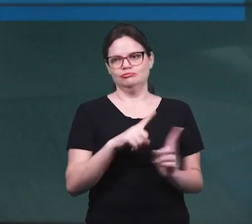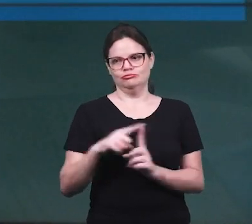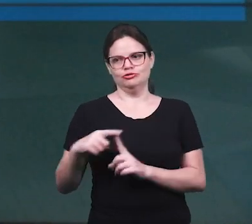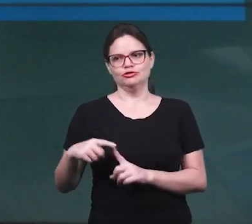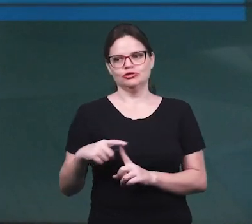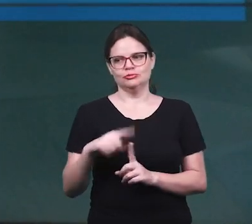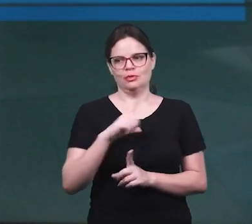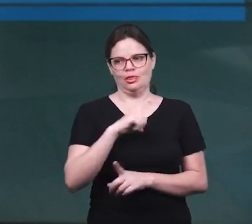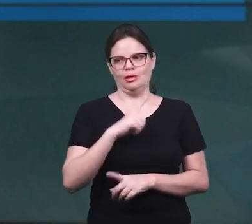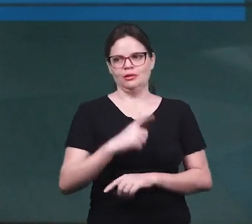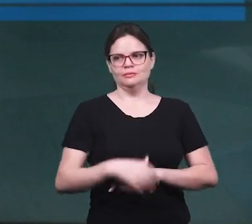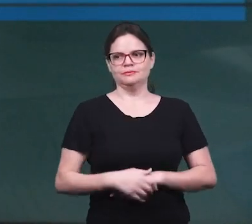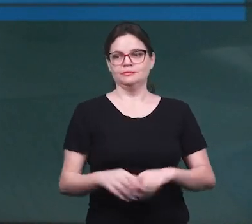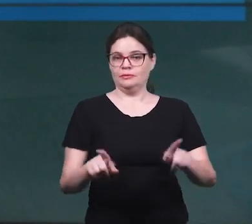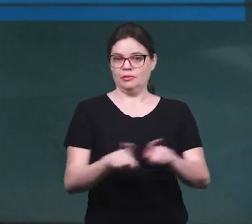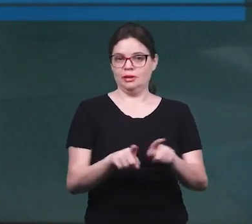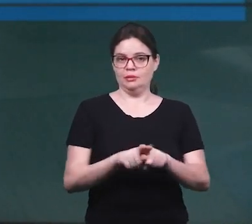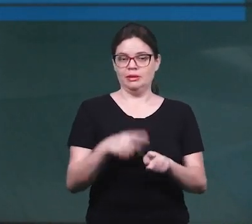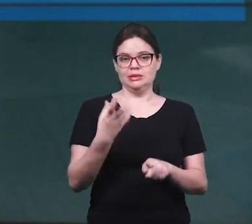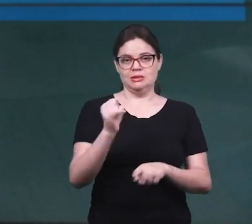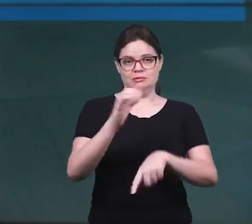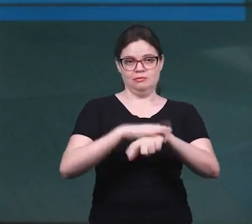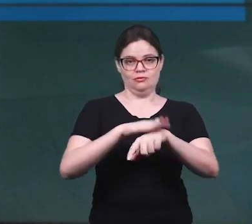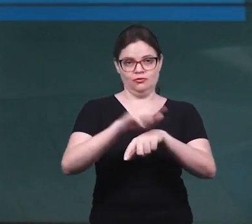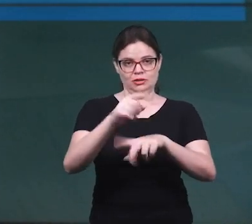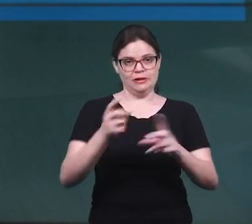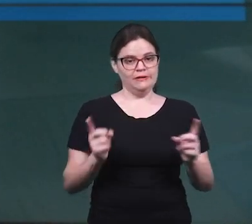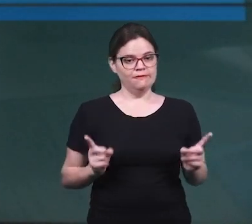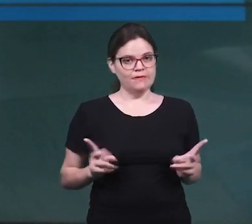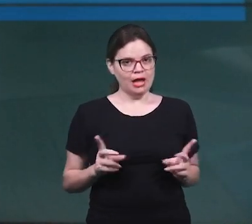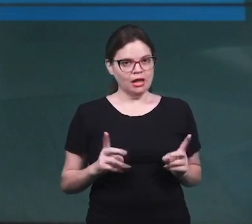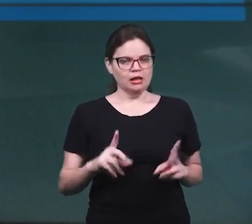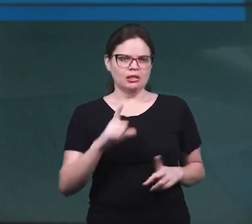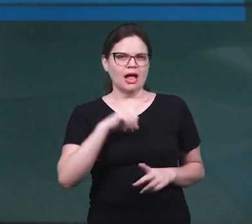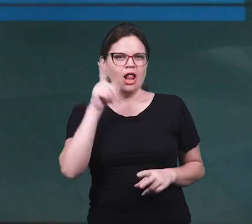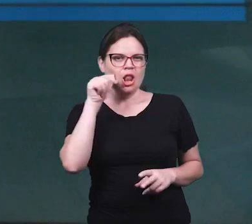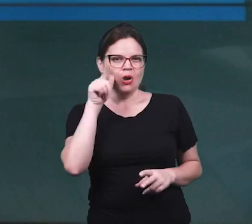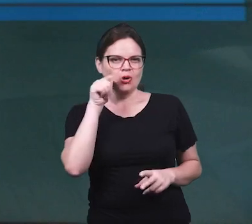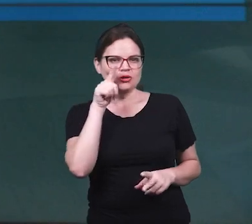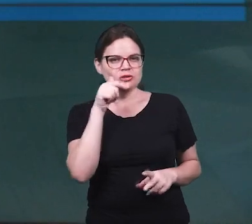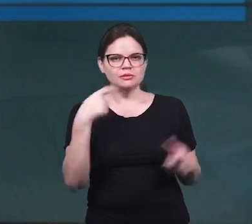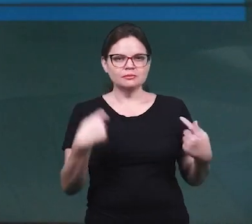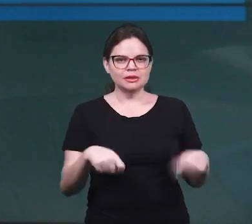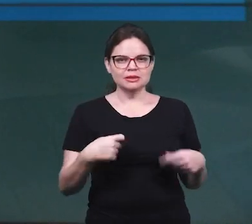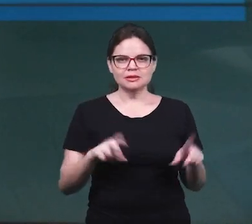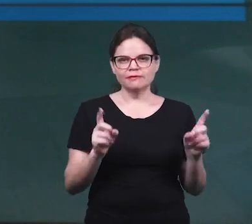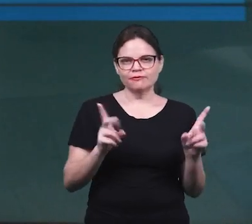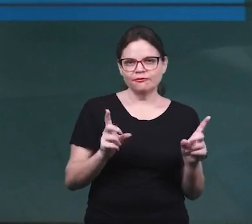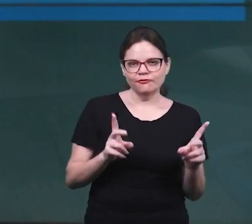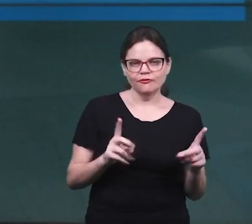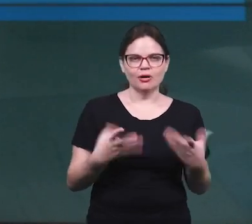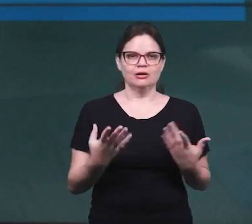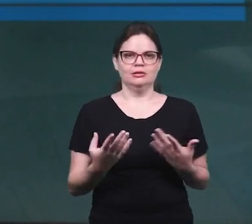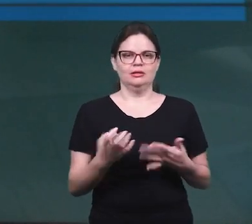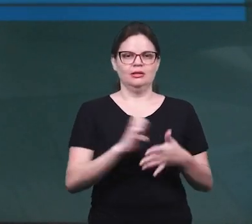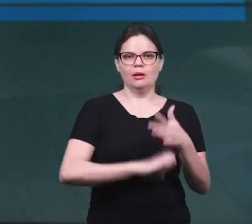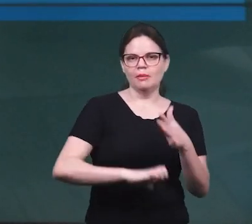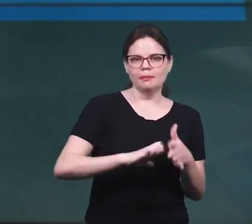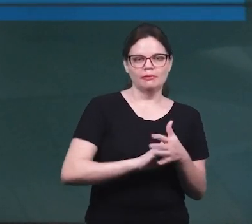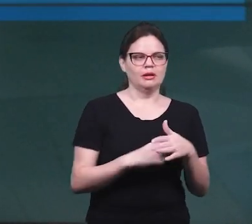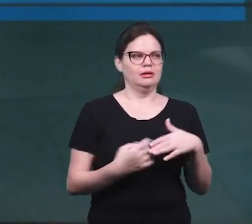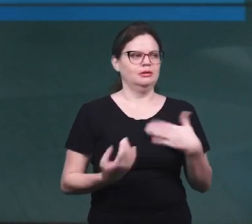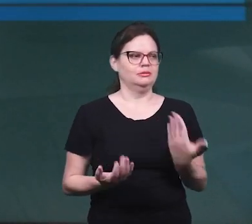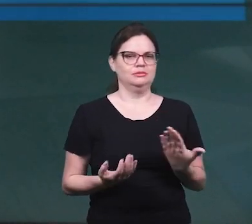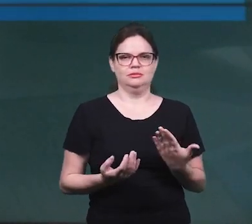disso, a venda, se você tem um pequeno negócio, ou uma empresa, uma instituição